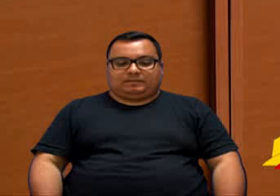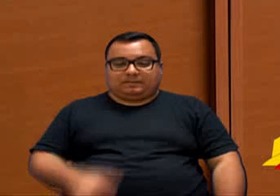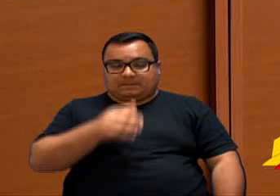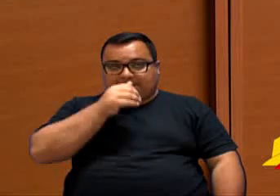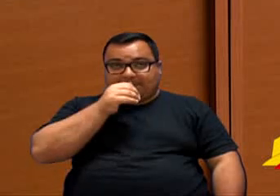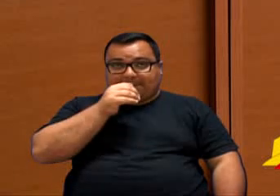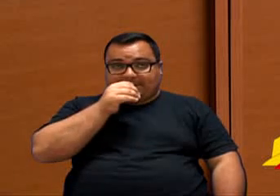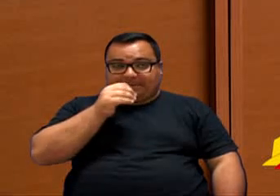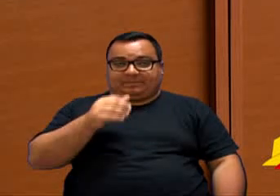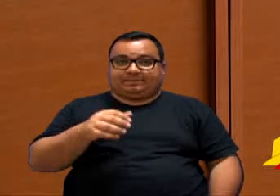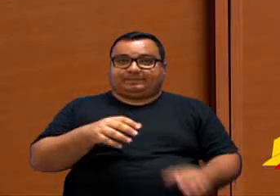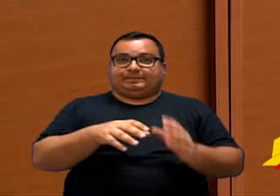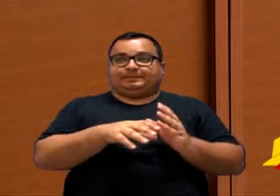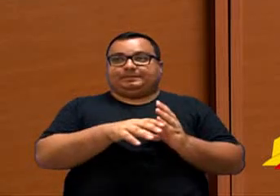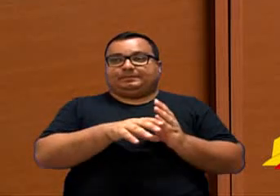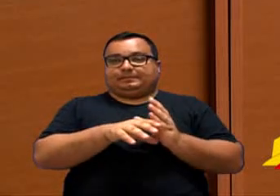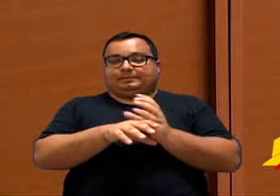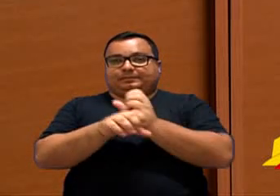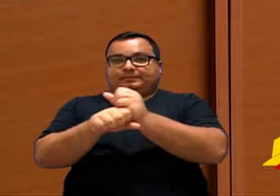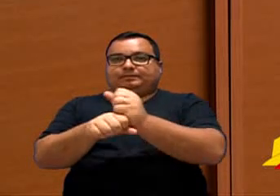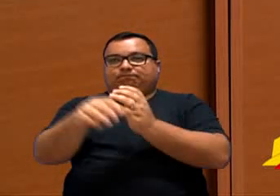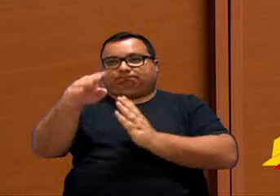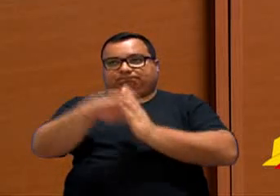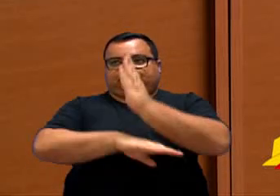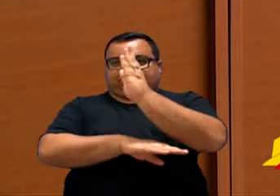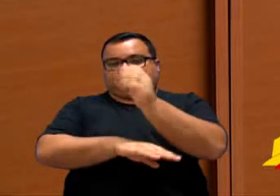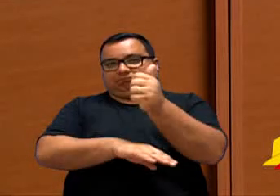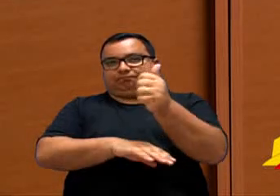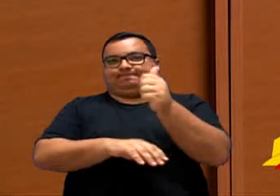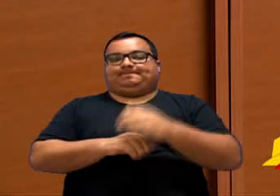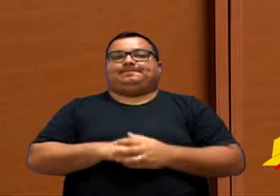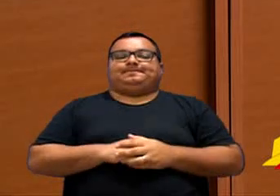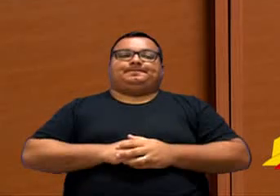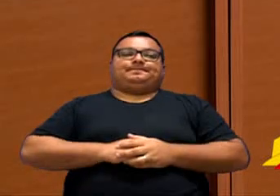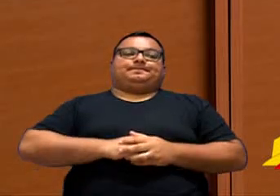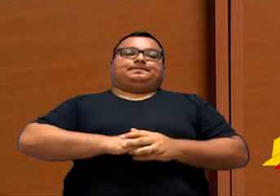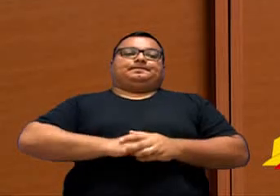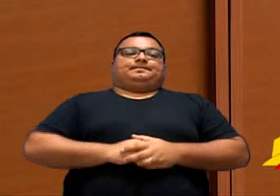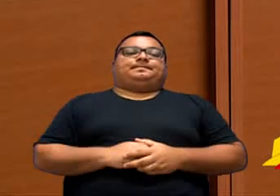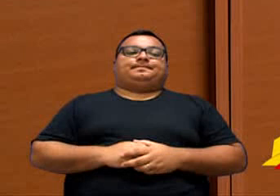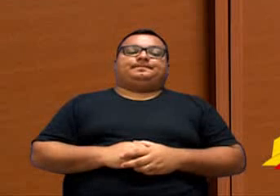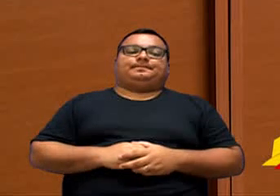Tendo obtido 2 votos, declaro aprovado.